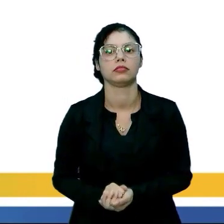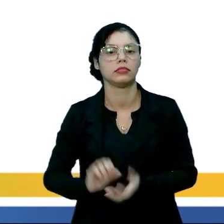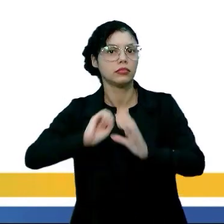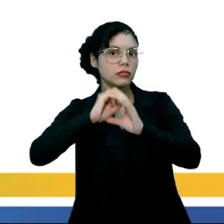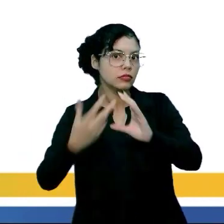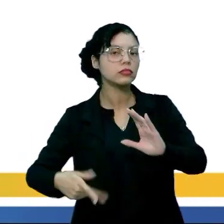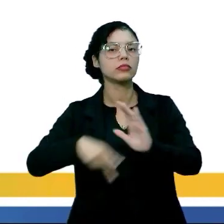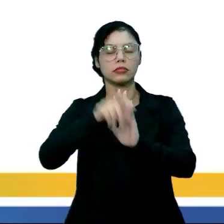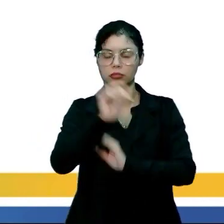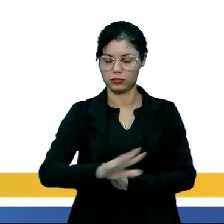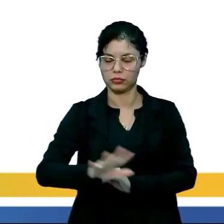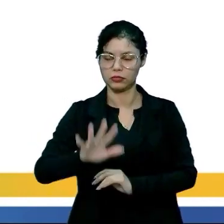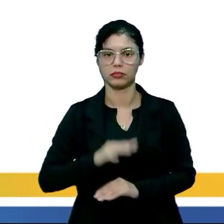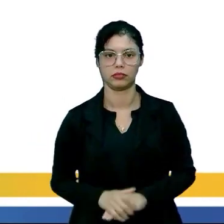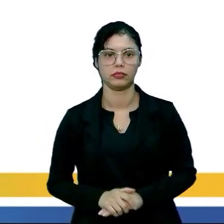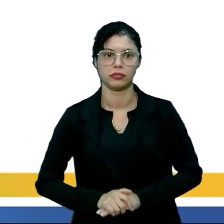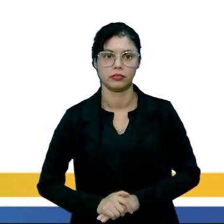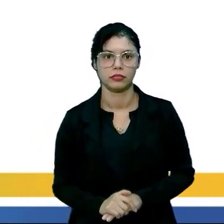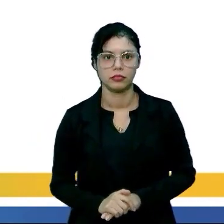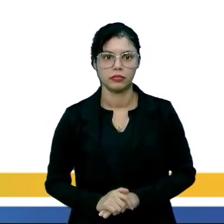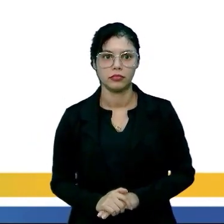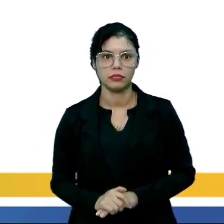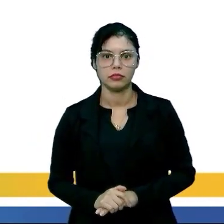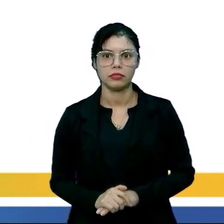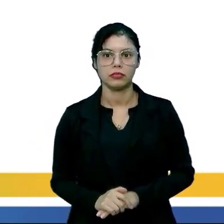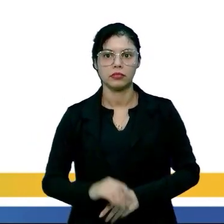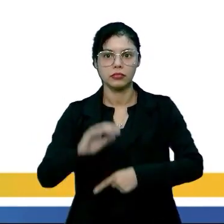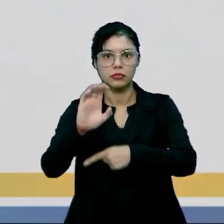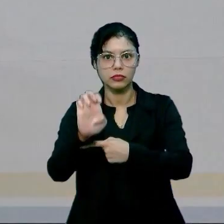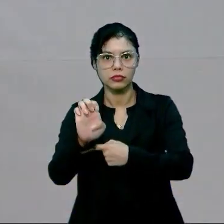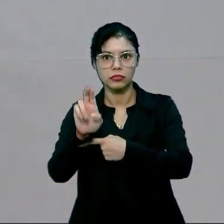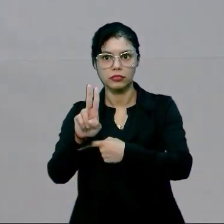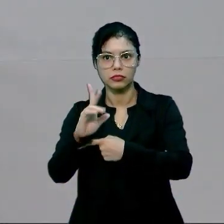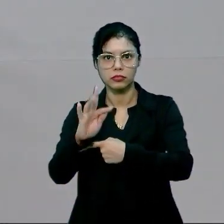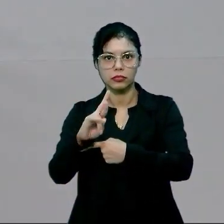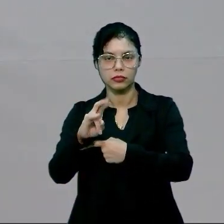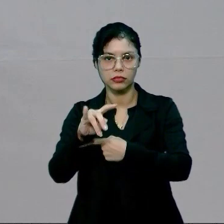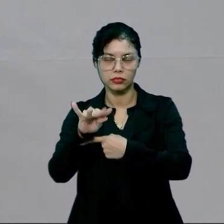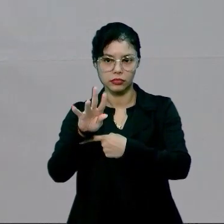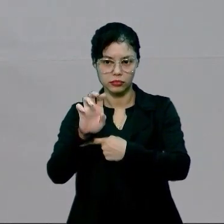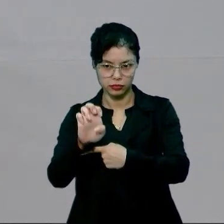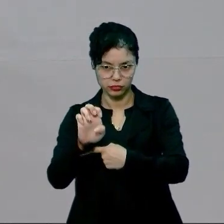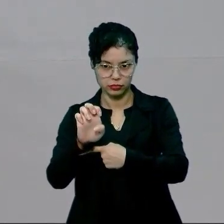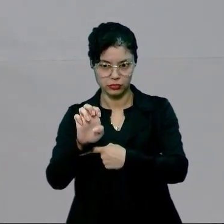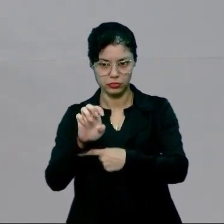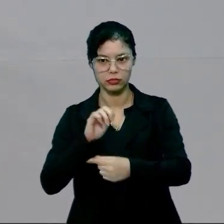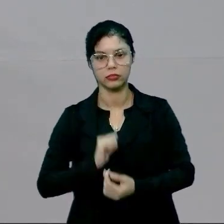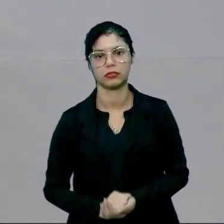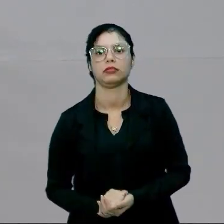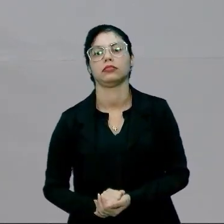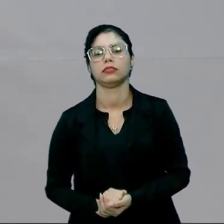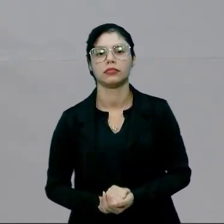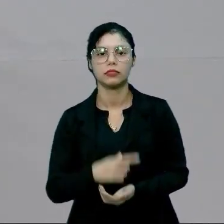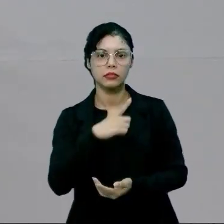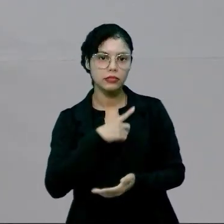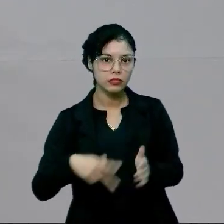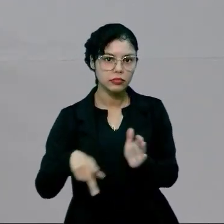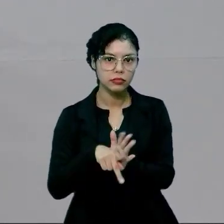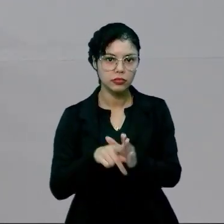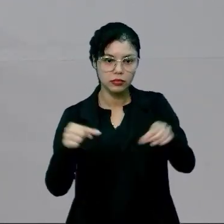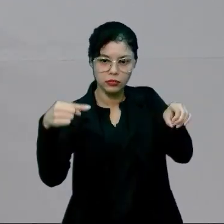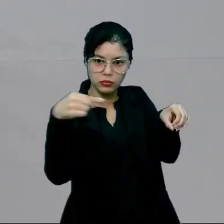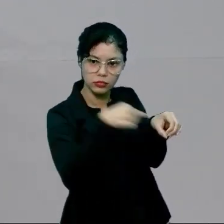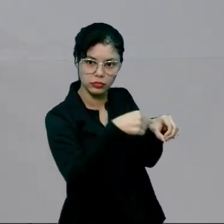das características delas. Elas são eucariontes, que quer dizer o quê? Que elas têm um